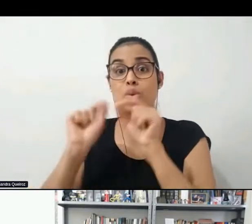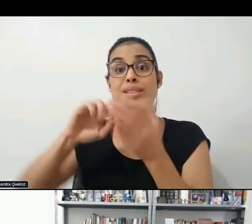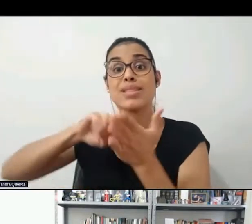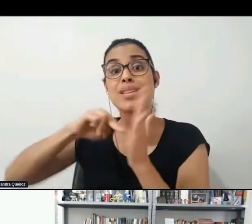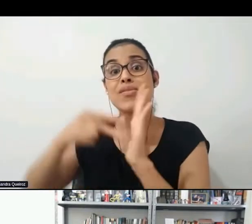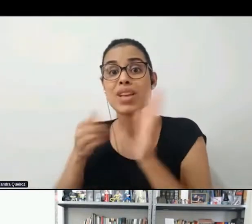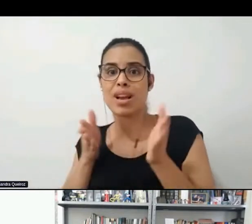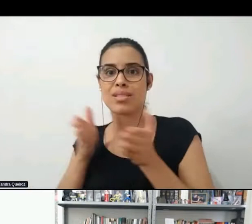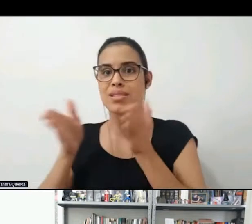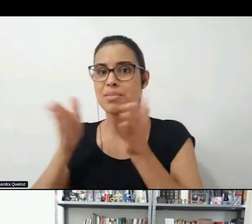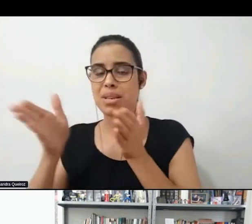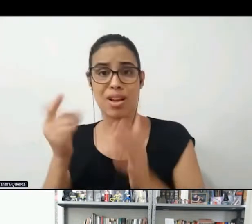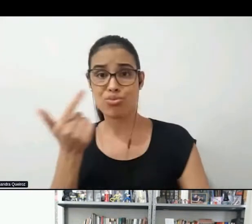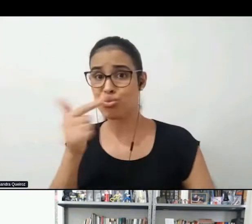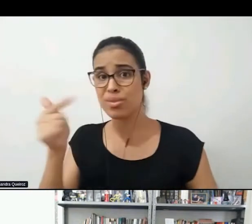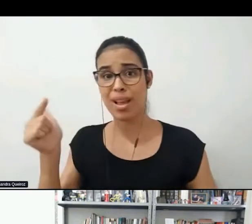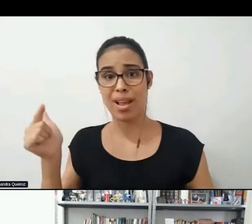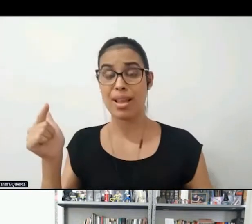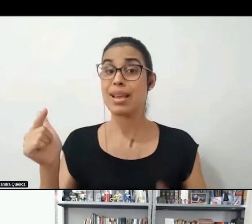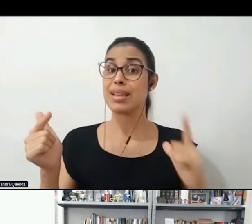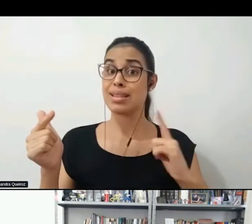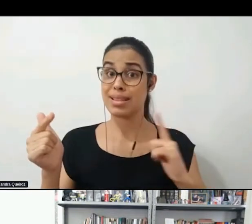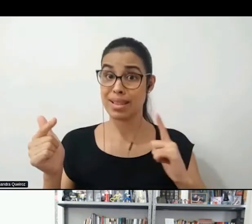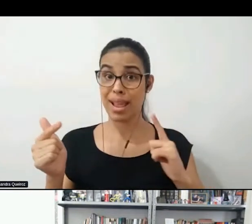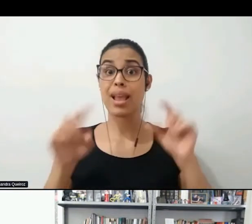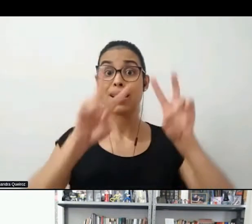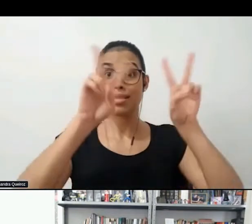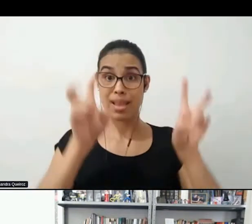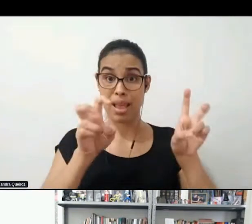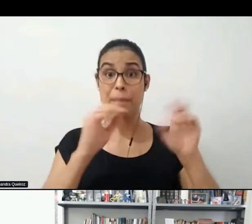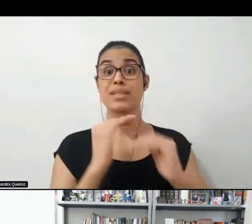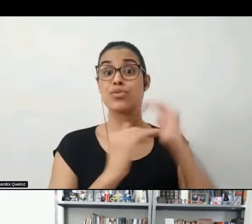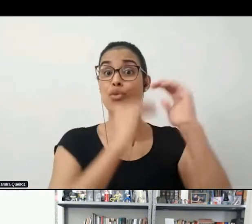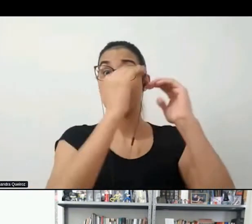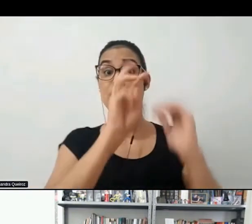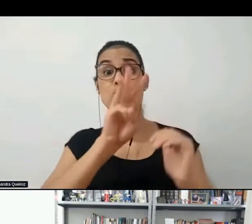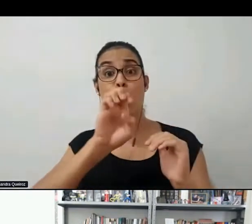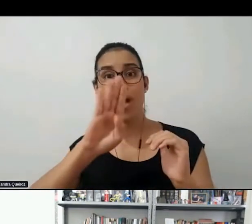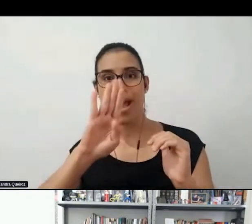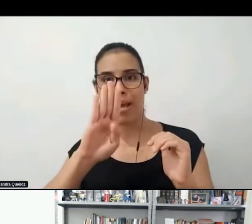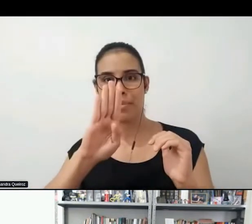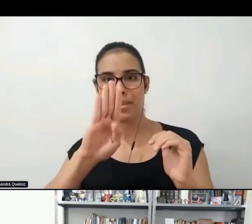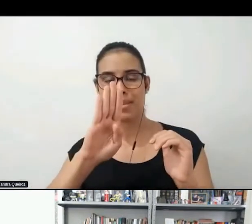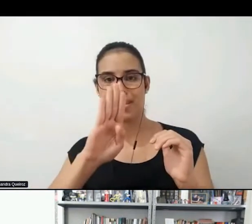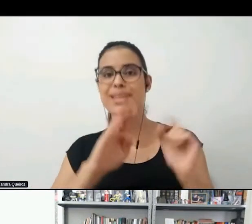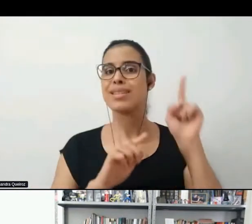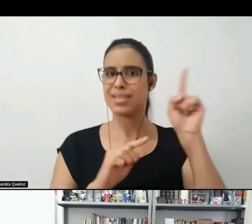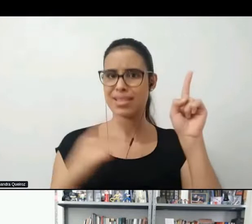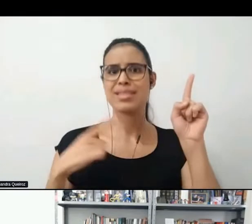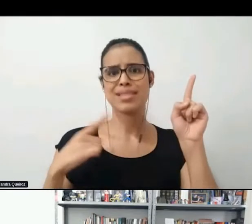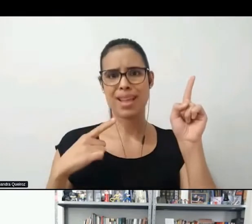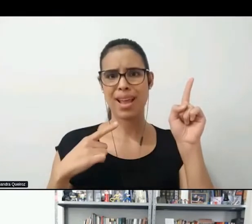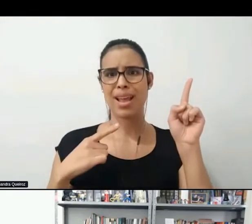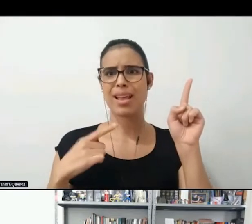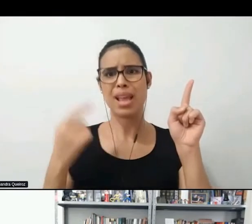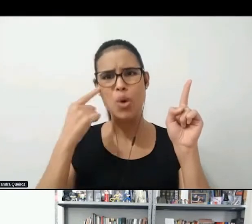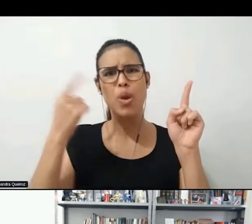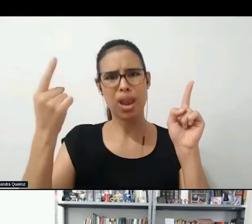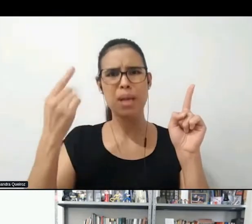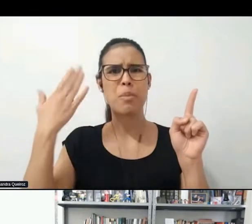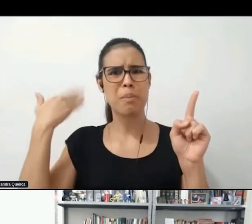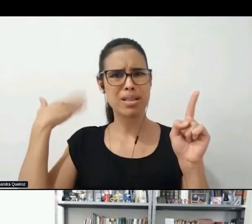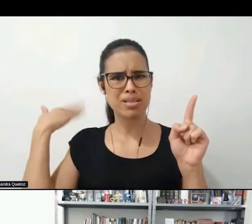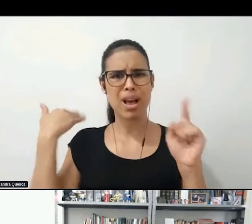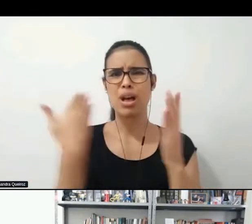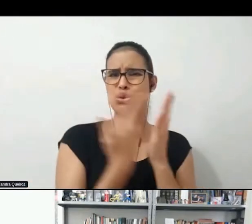faculdade lá de desenvolvimento web, e a gente vê, assim, menos de 5% de HTML. Eu lembro que quando eu estudei,